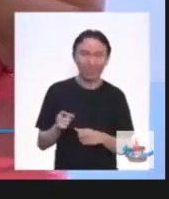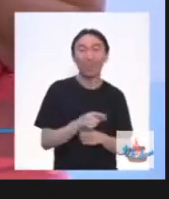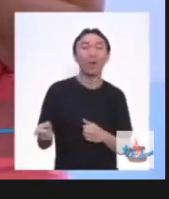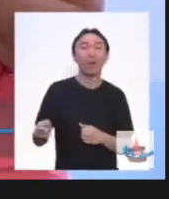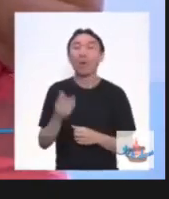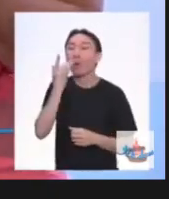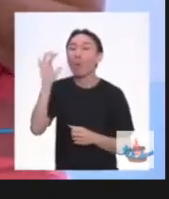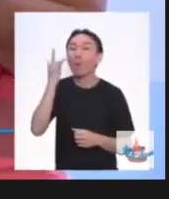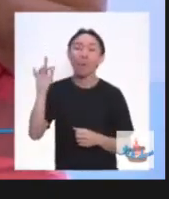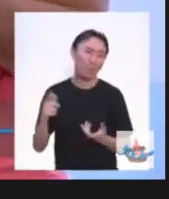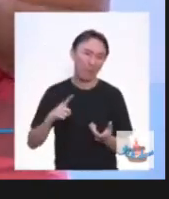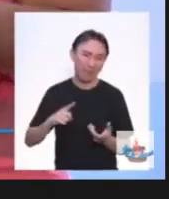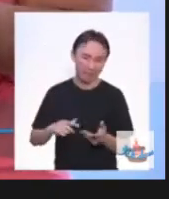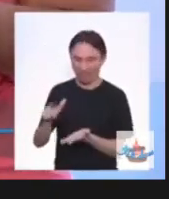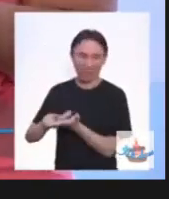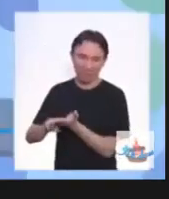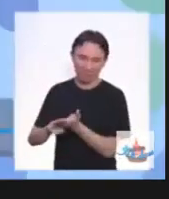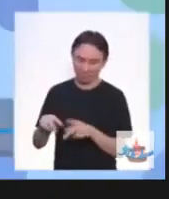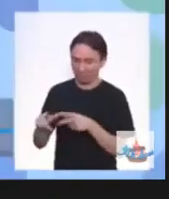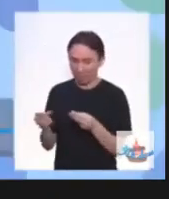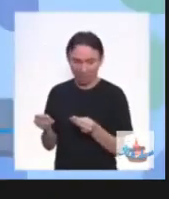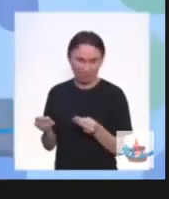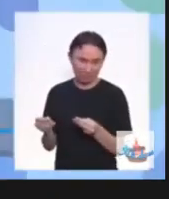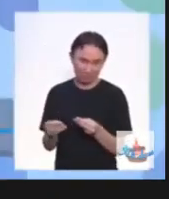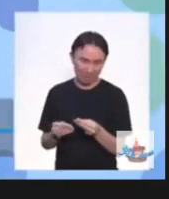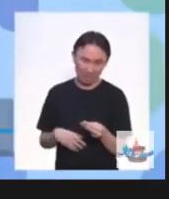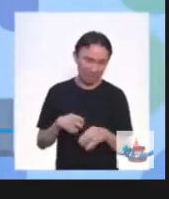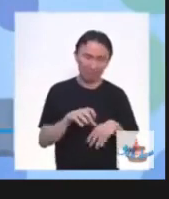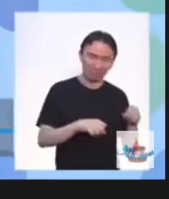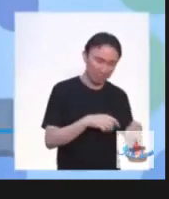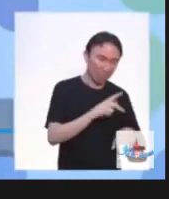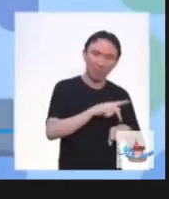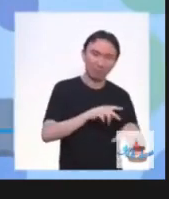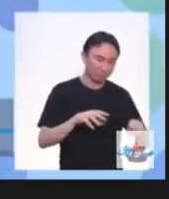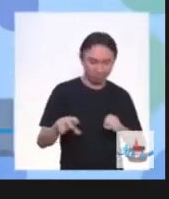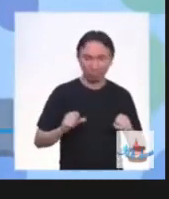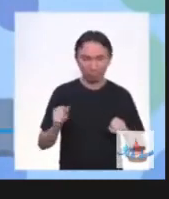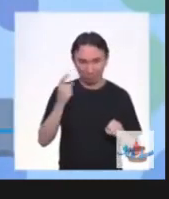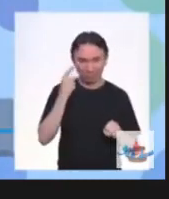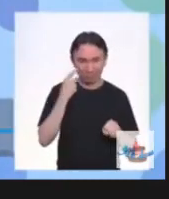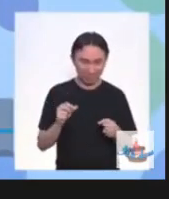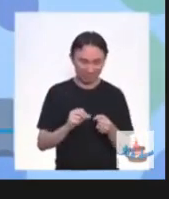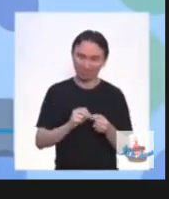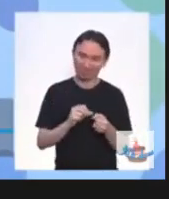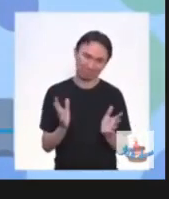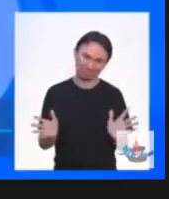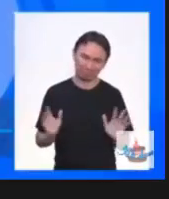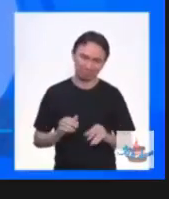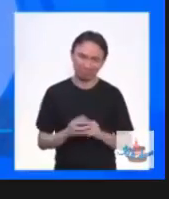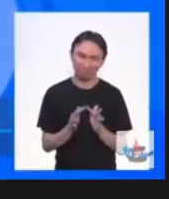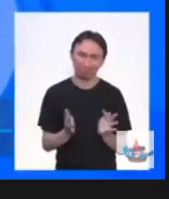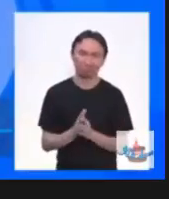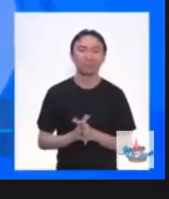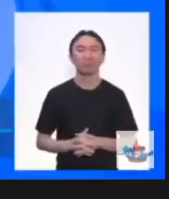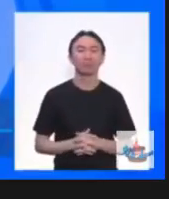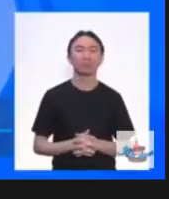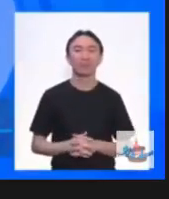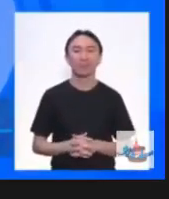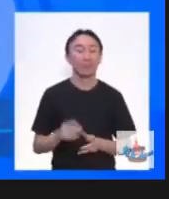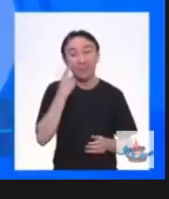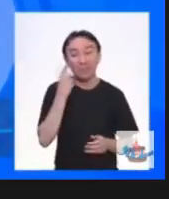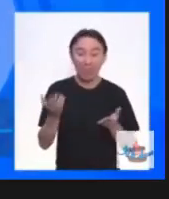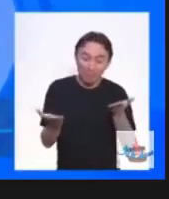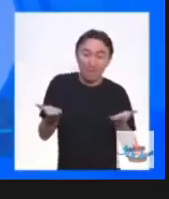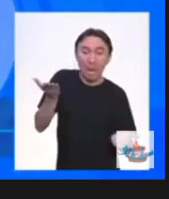ouro é papel de presente, turma. Cola papel de presente. Peguei umas pedrinhas na rua e fiz, tá? Aí eu tô rica de ouro e prata. Muito legal. Então vamos explicar aí o que é a